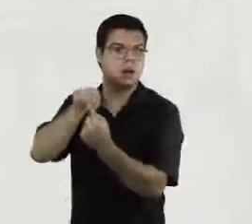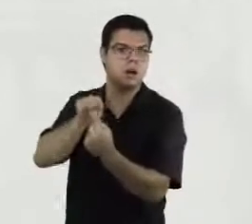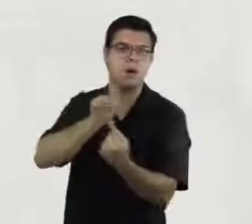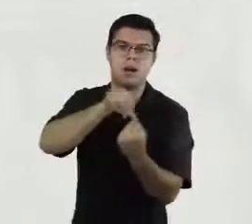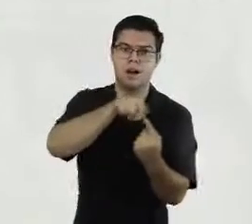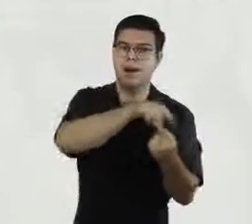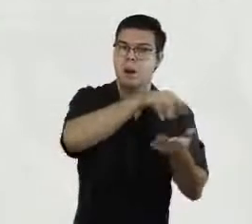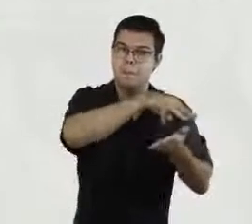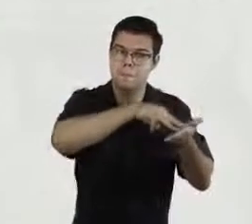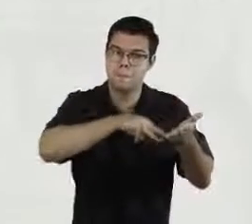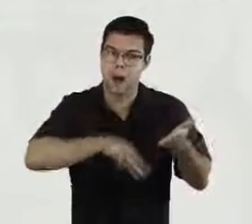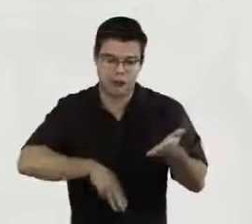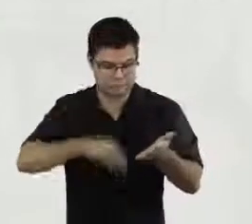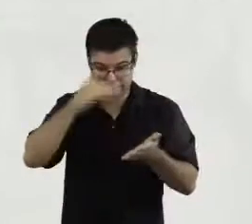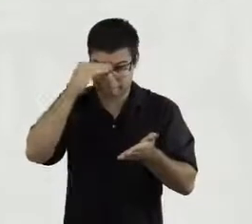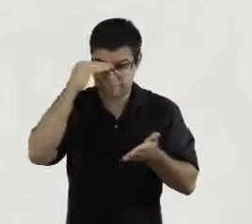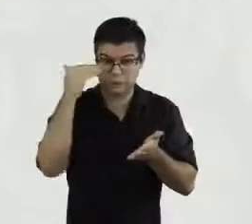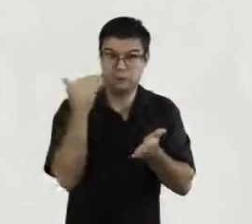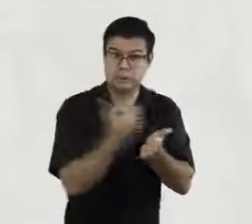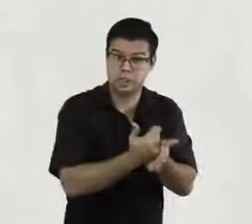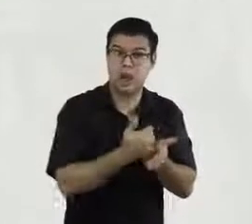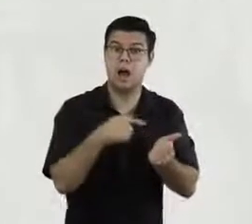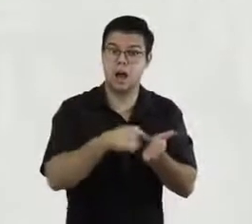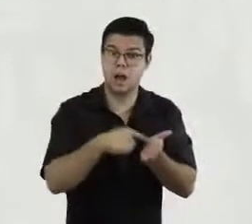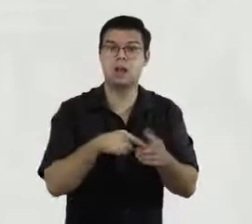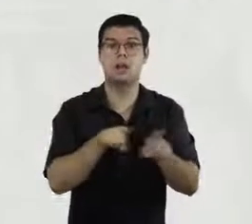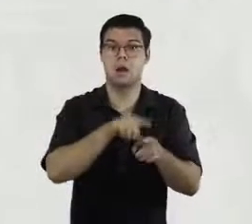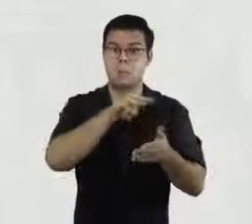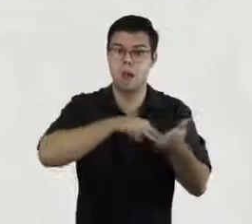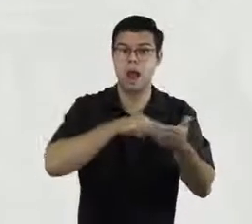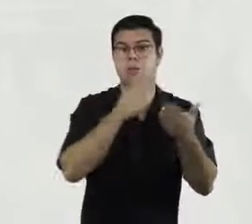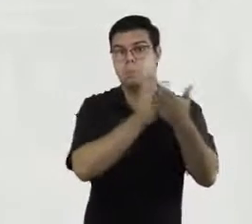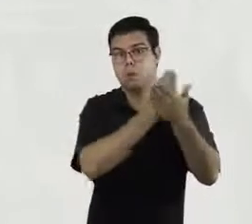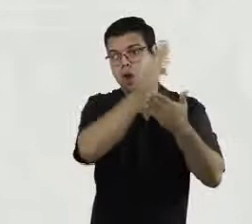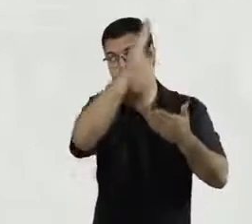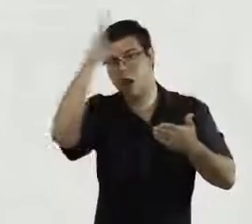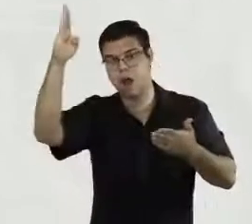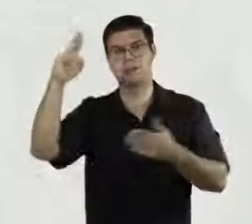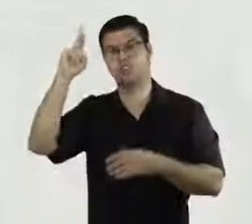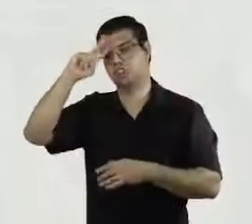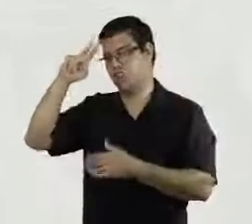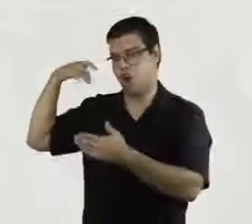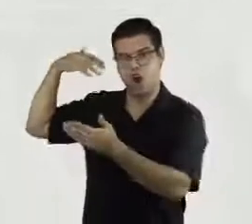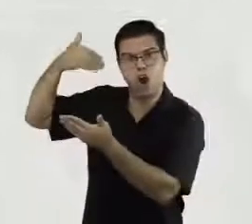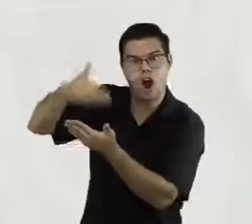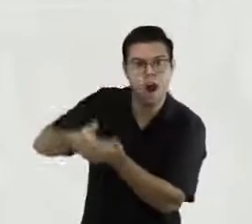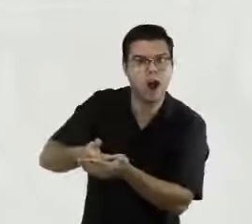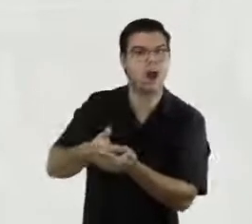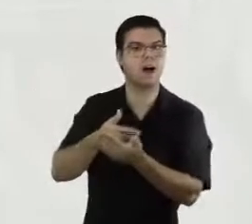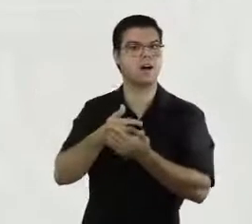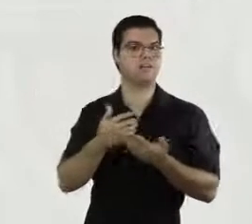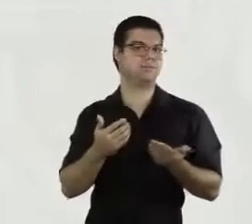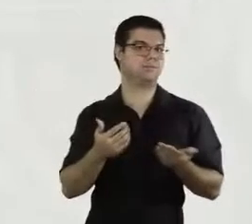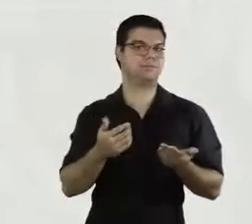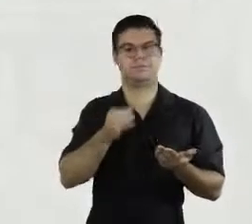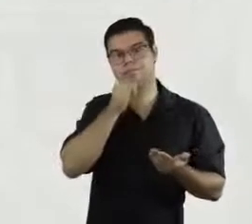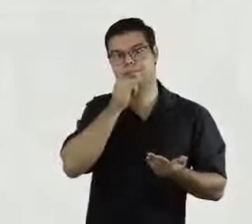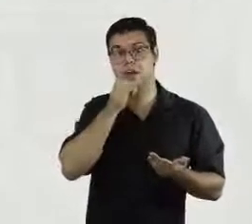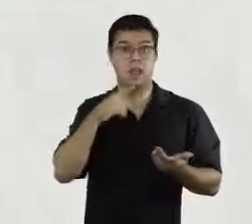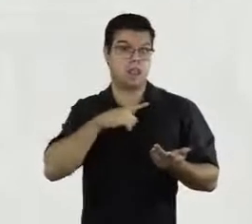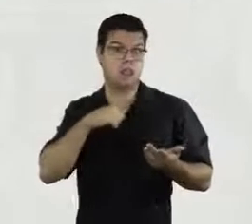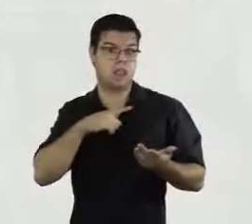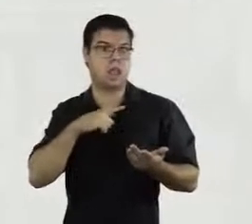rigorosos métodos científicos, método bibliográfico, historiográfico e biográfico, por exemplo, tem